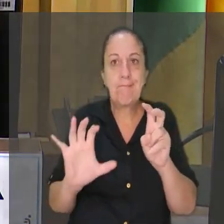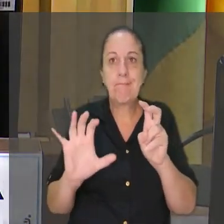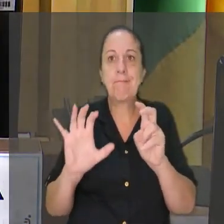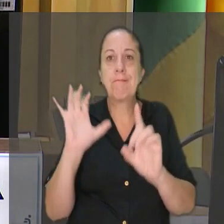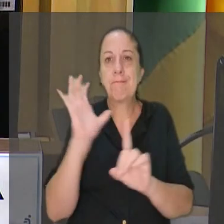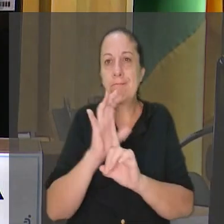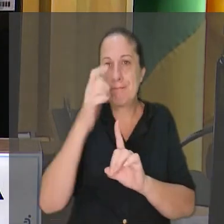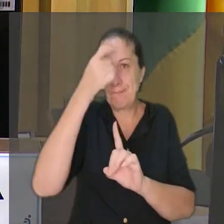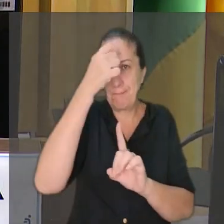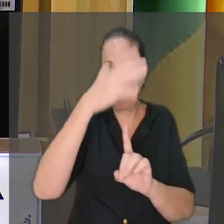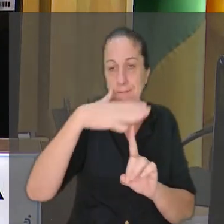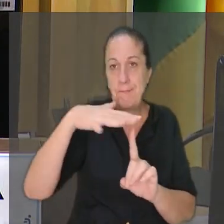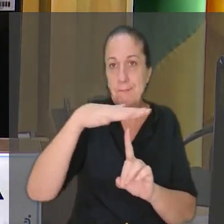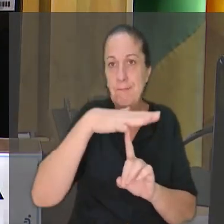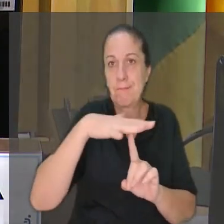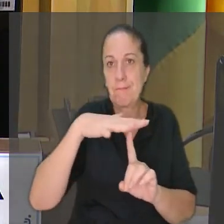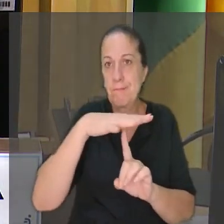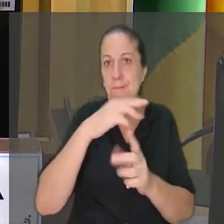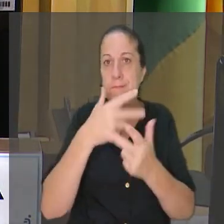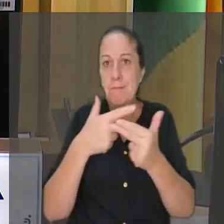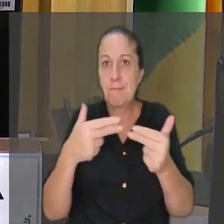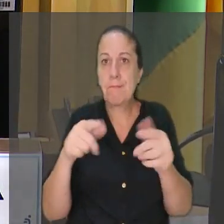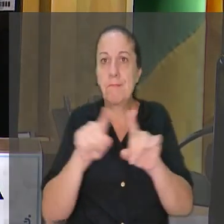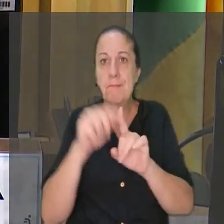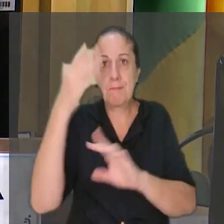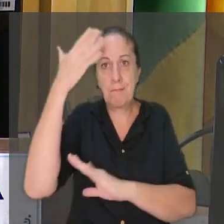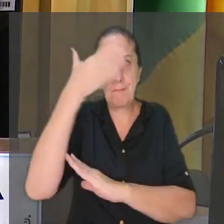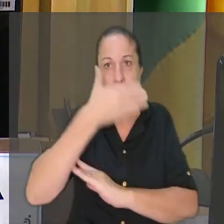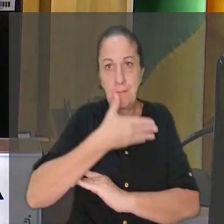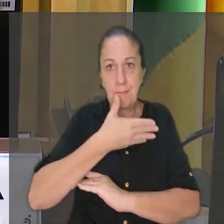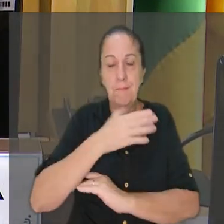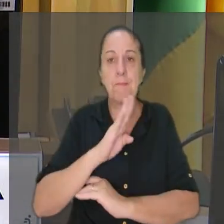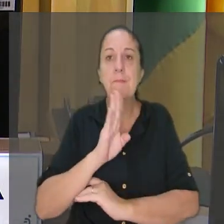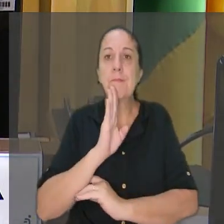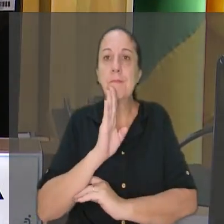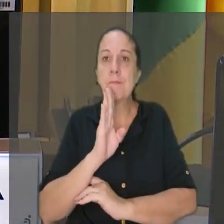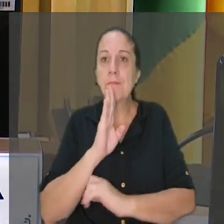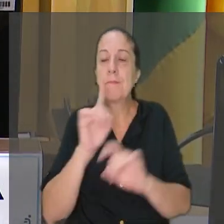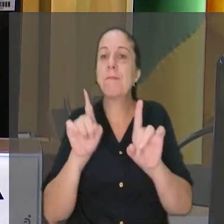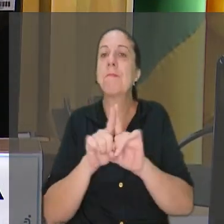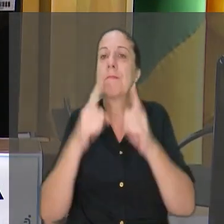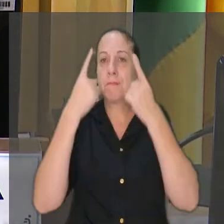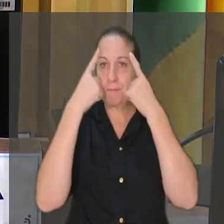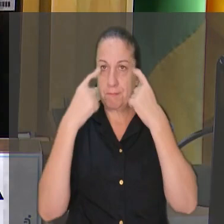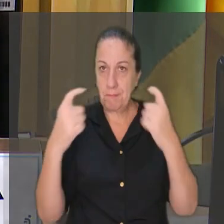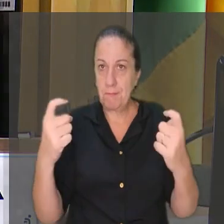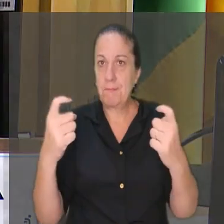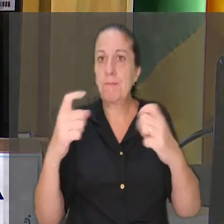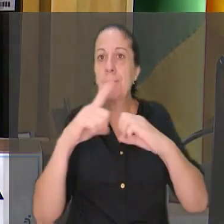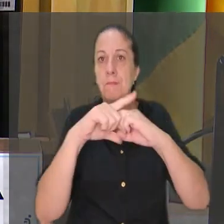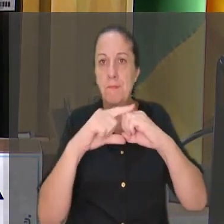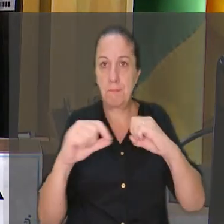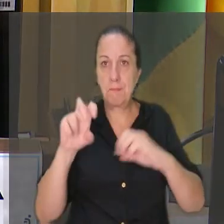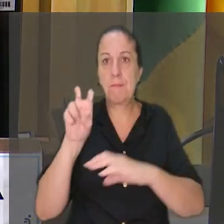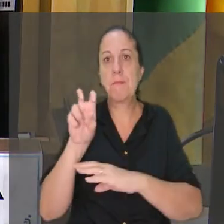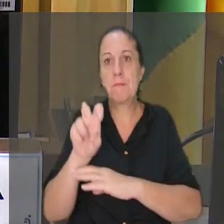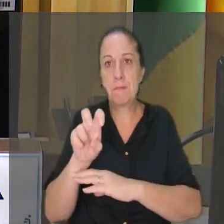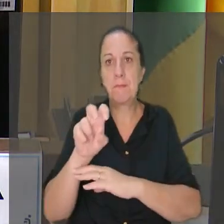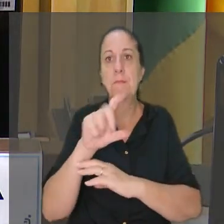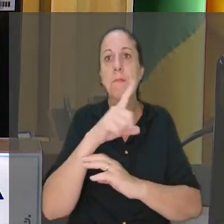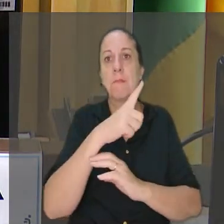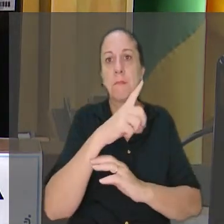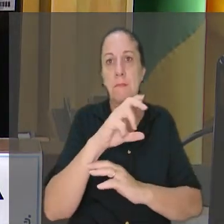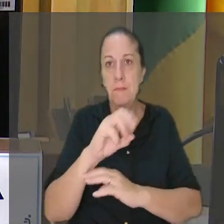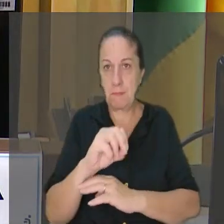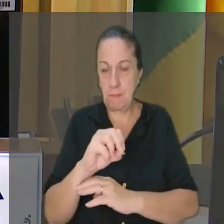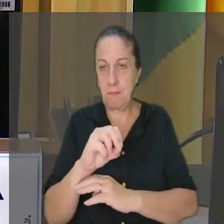configuração de assédio moral, enquadramento jurídico dos fatos provados. O conhecimento é por violação do artigo 5º, 5 e